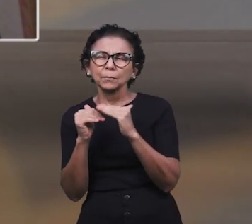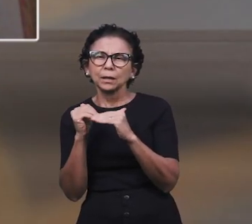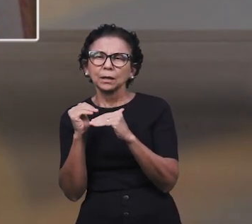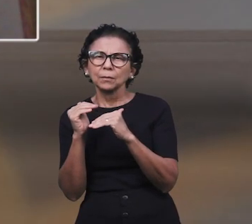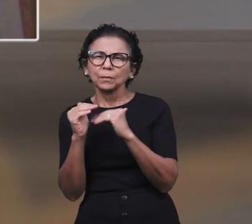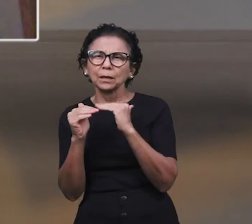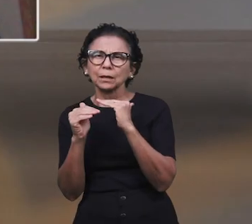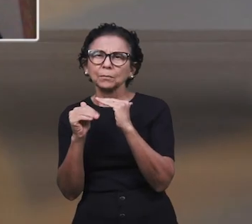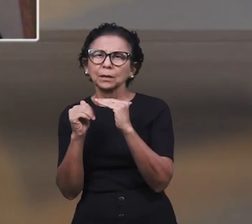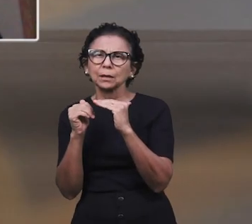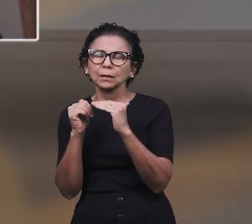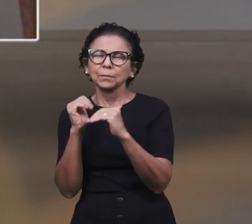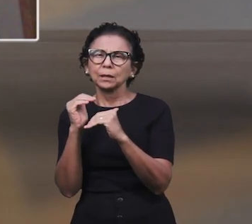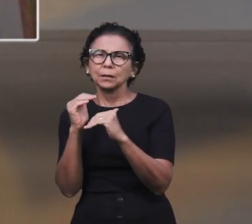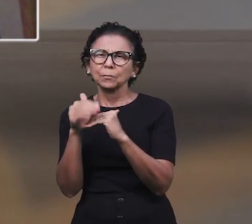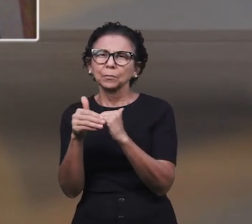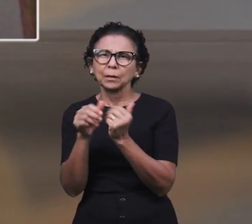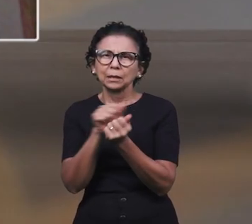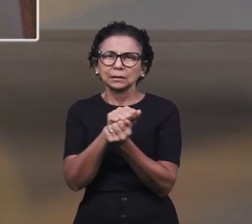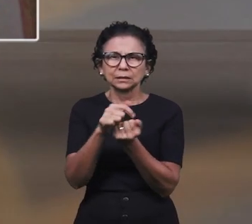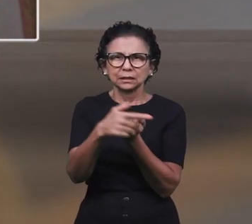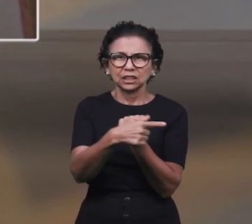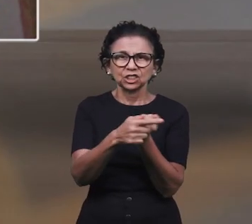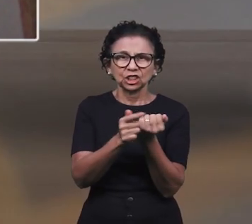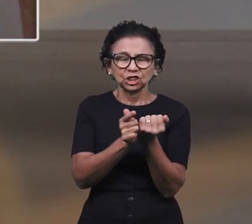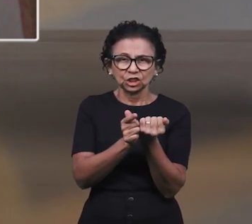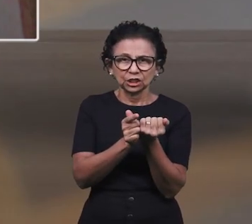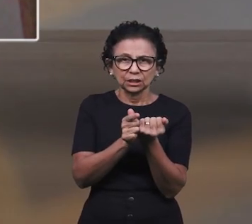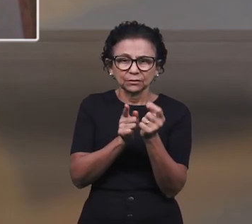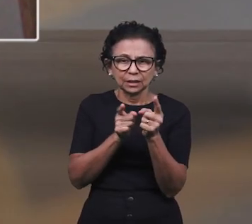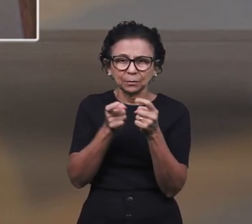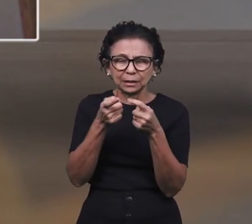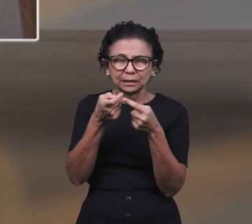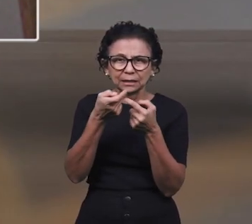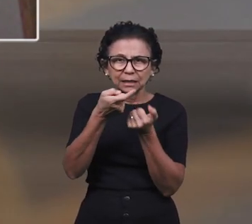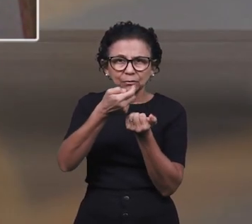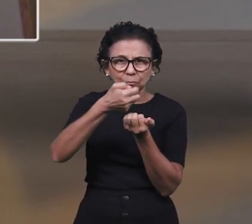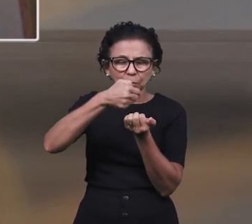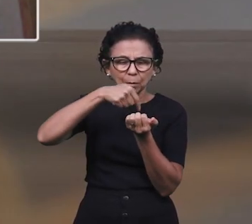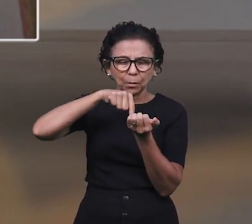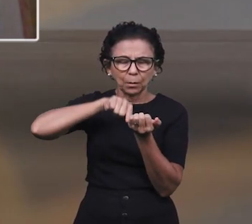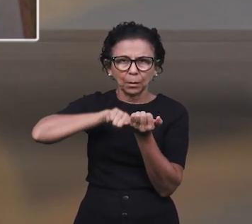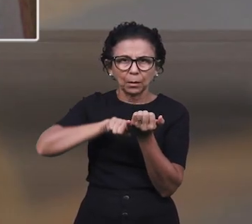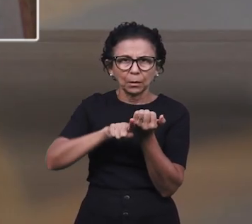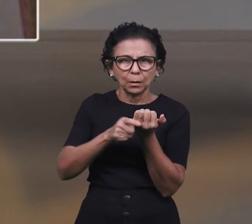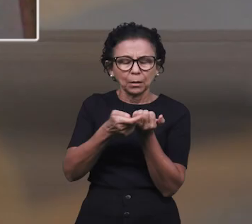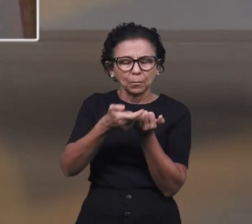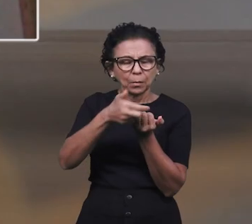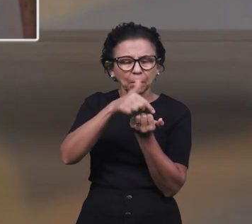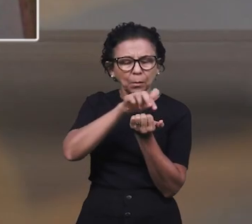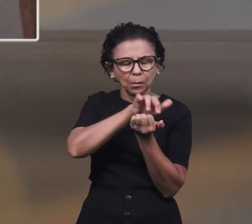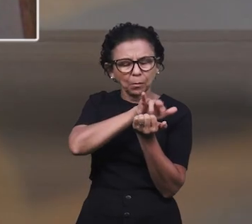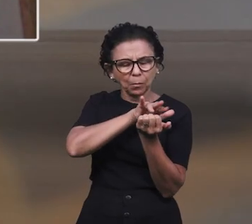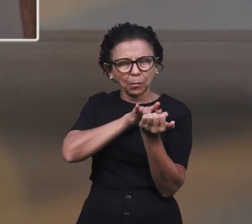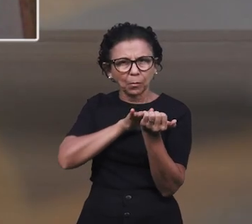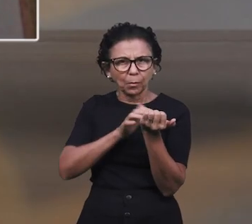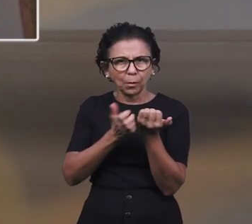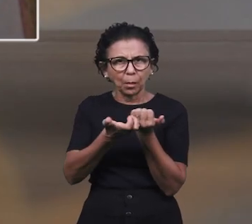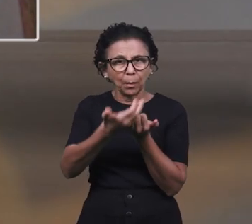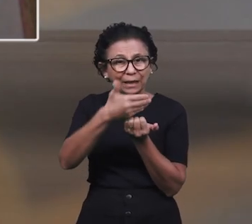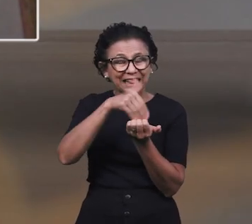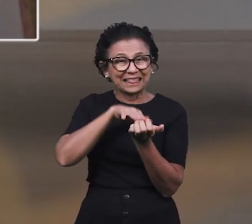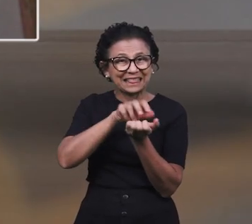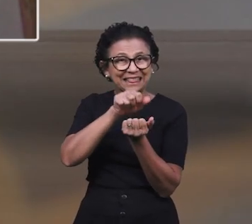adentrando no sulco da gengiva, promovendo a perda do osso que segura o dente. Então, quando chega no estágio em que os dentes já estão